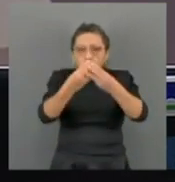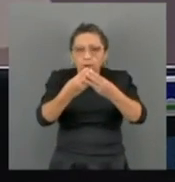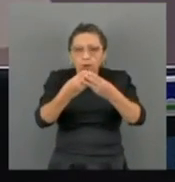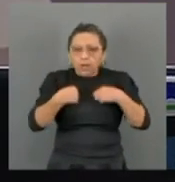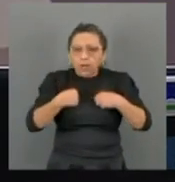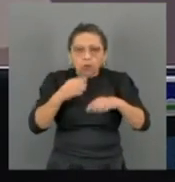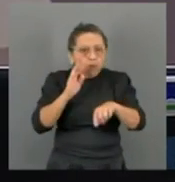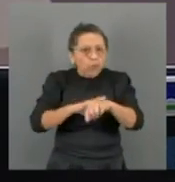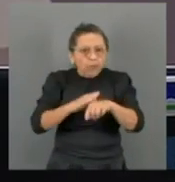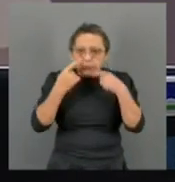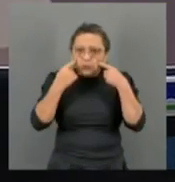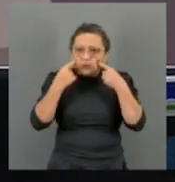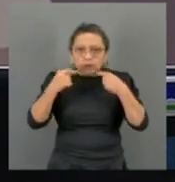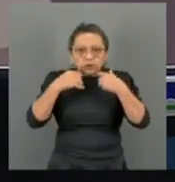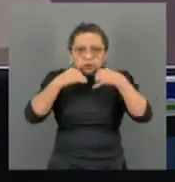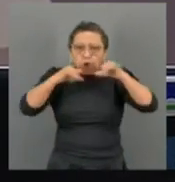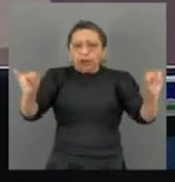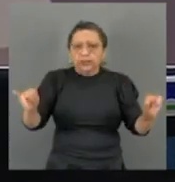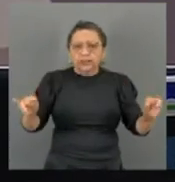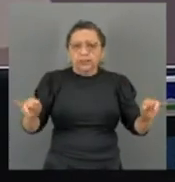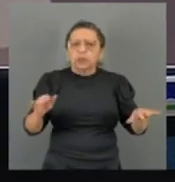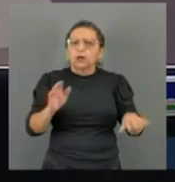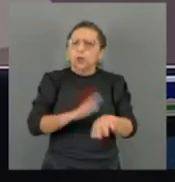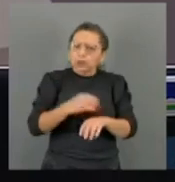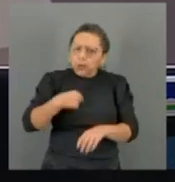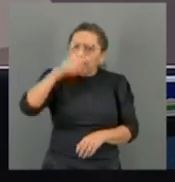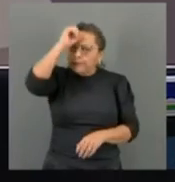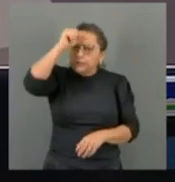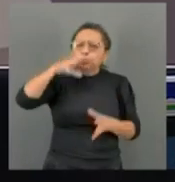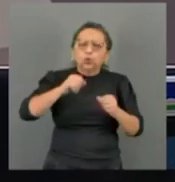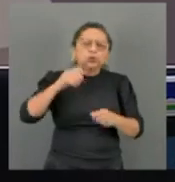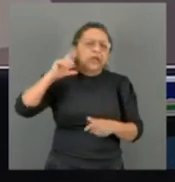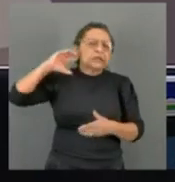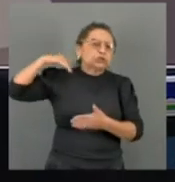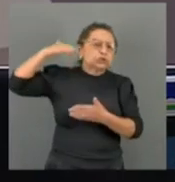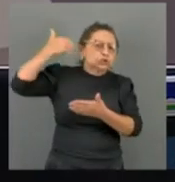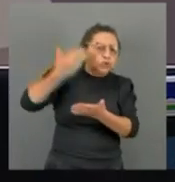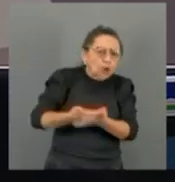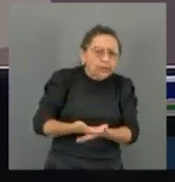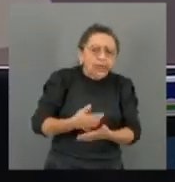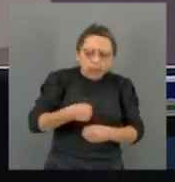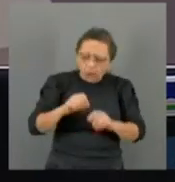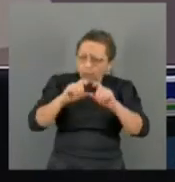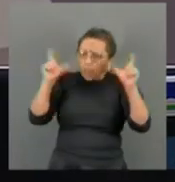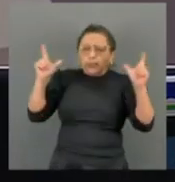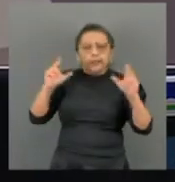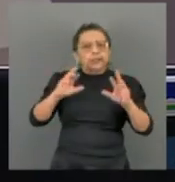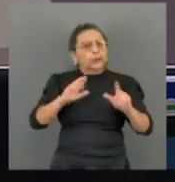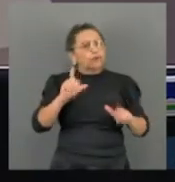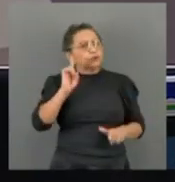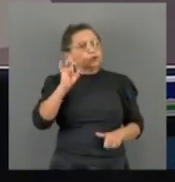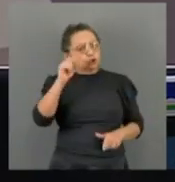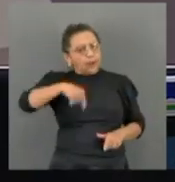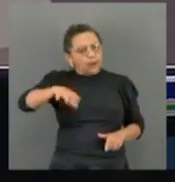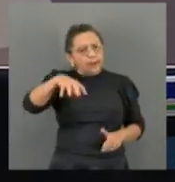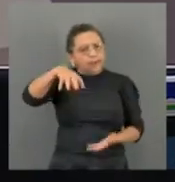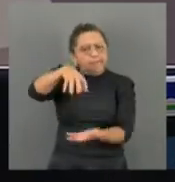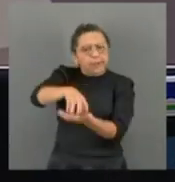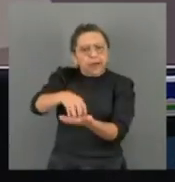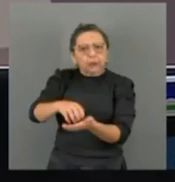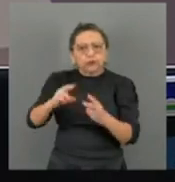momento quando eu aprendi essa história. E não foi somente um bairro de judeus, mas